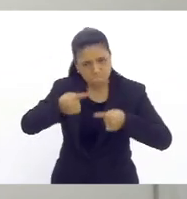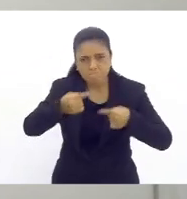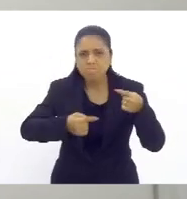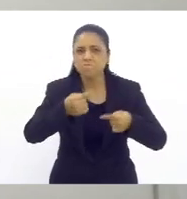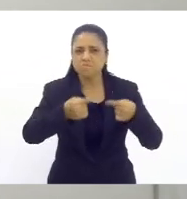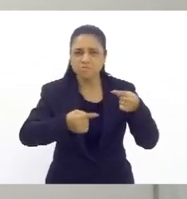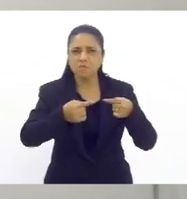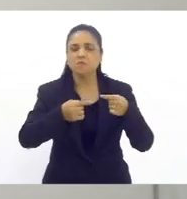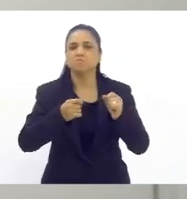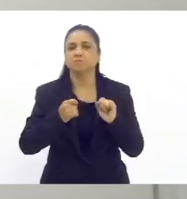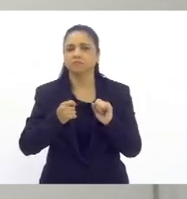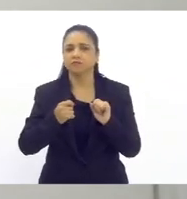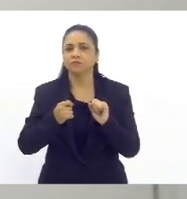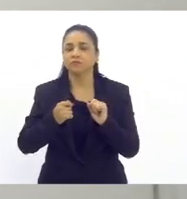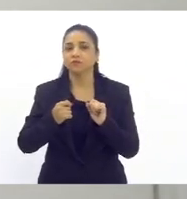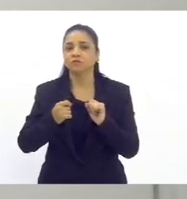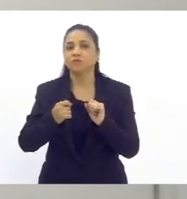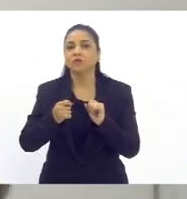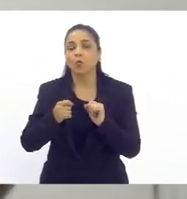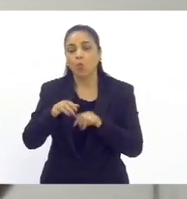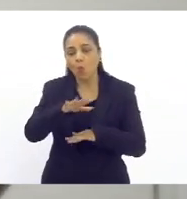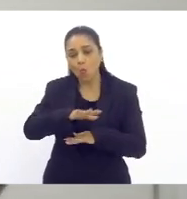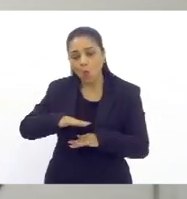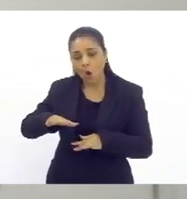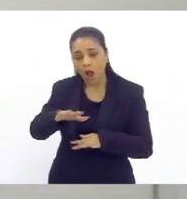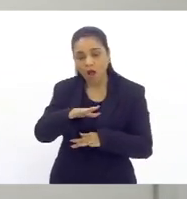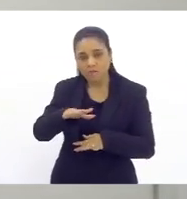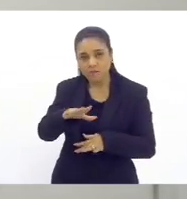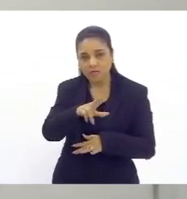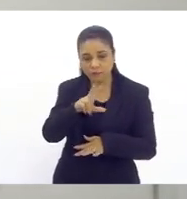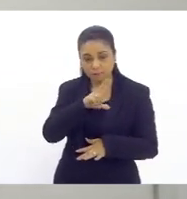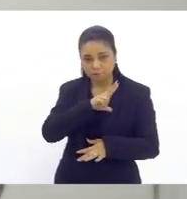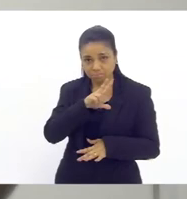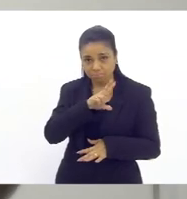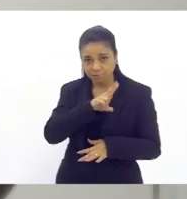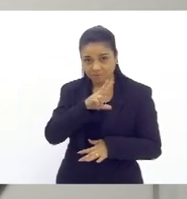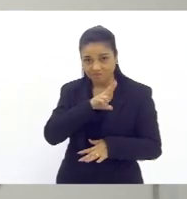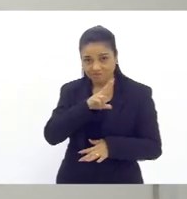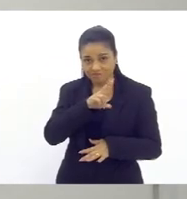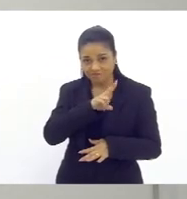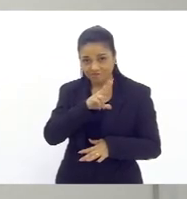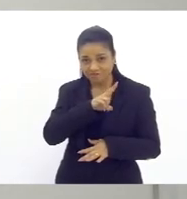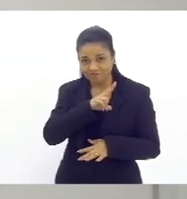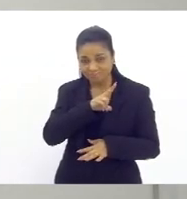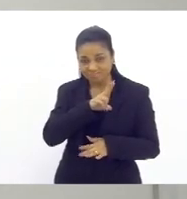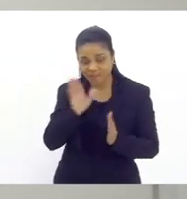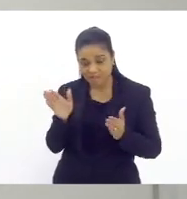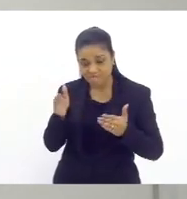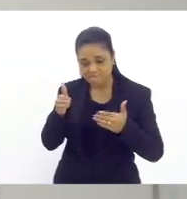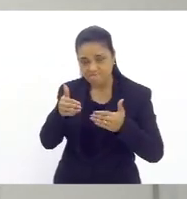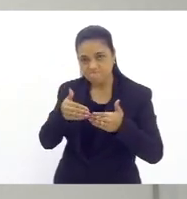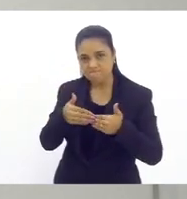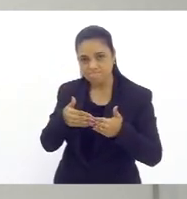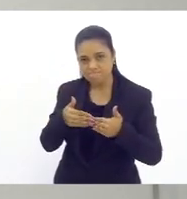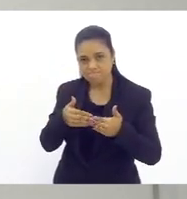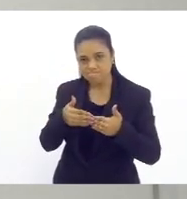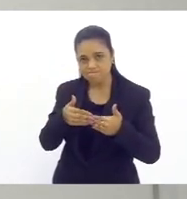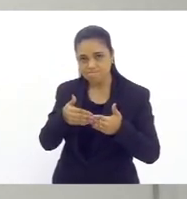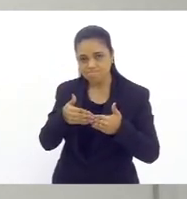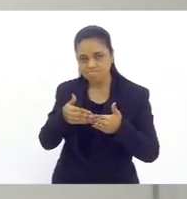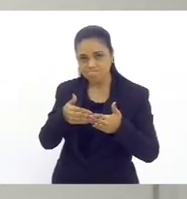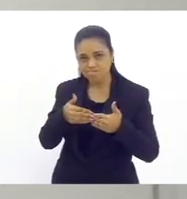que tem sponso tem que ser discutidos o quanto o ambiente privado ele cria Blindagens para fazer